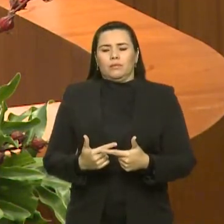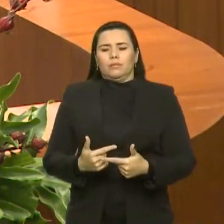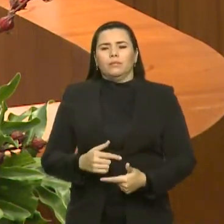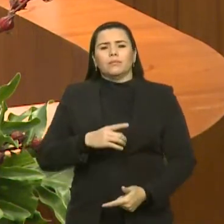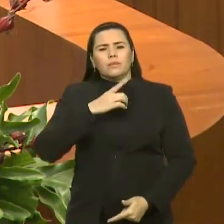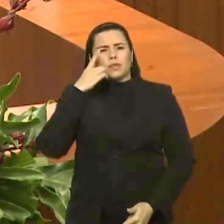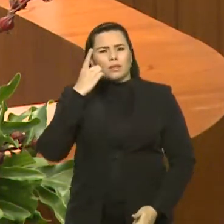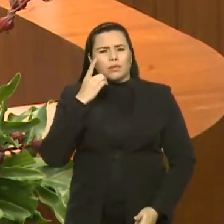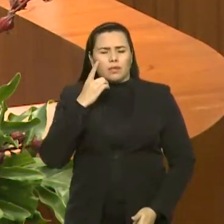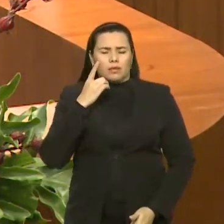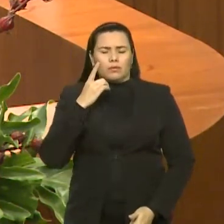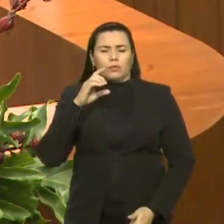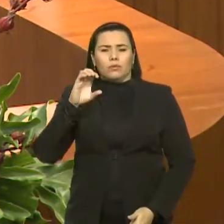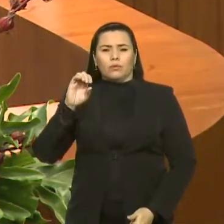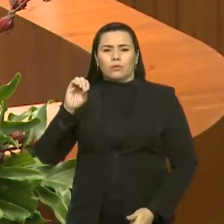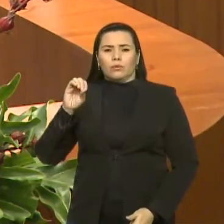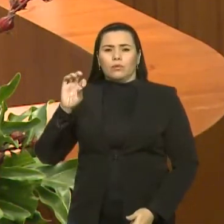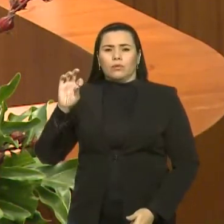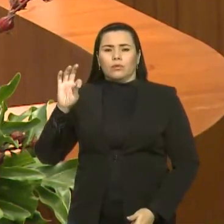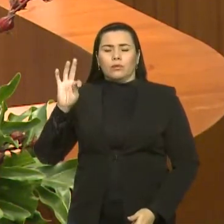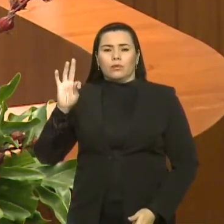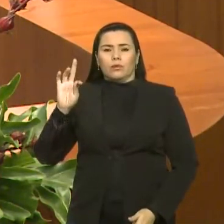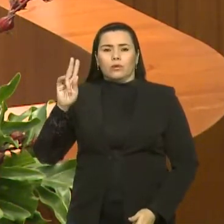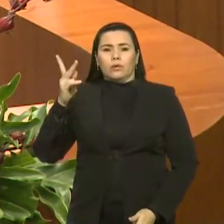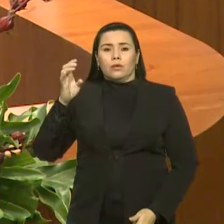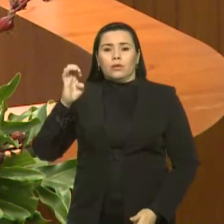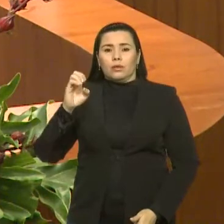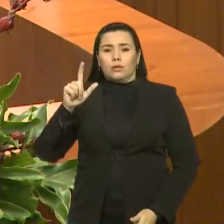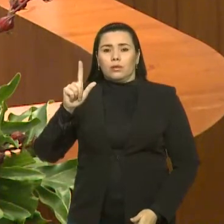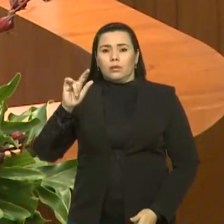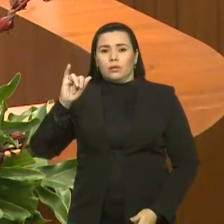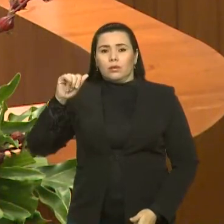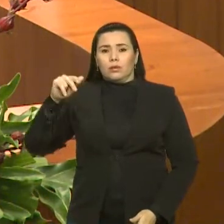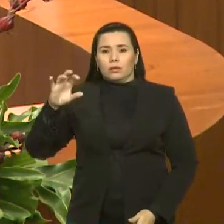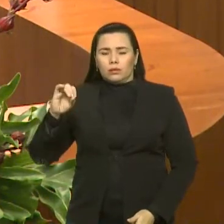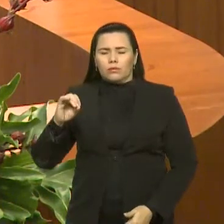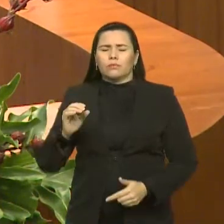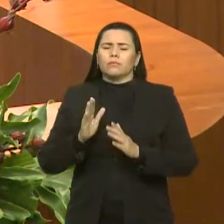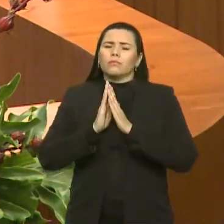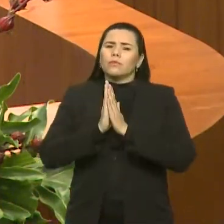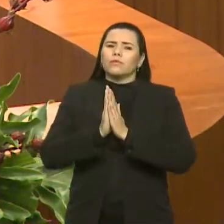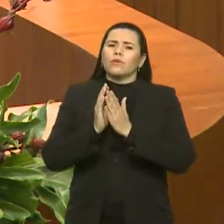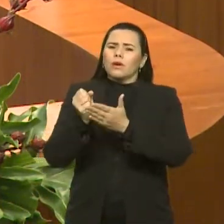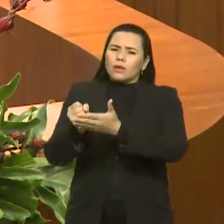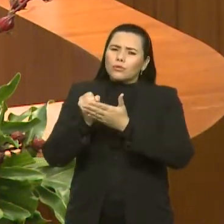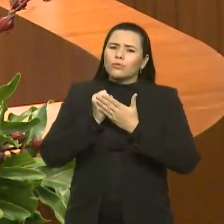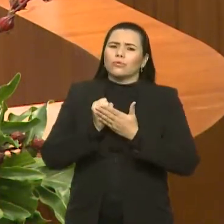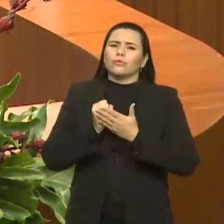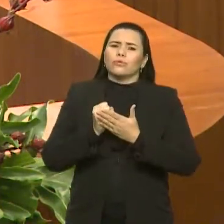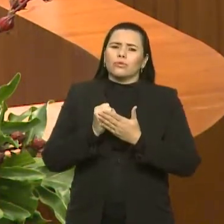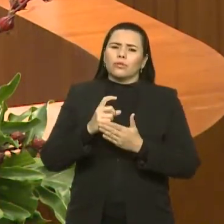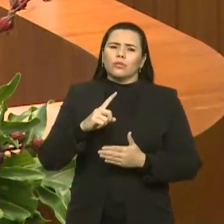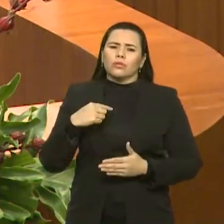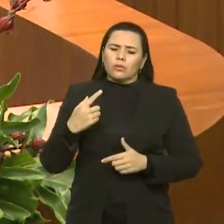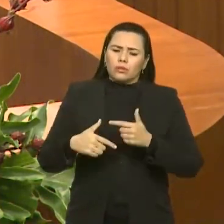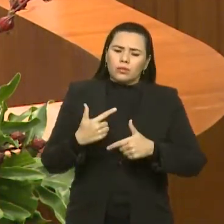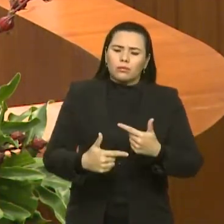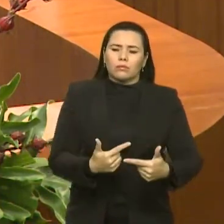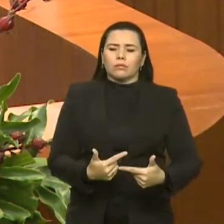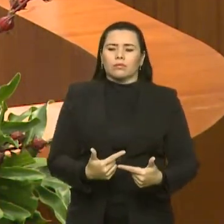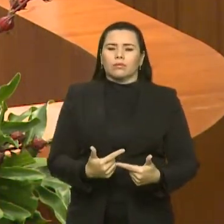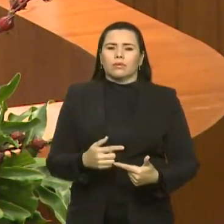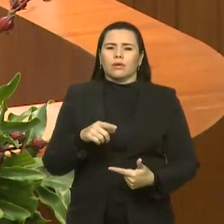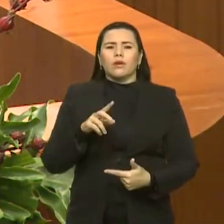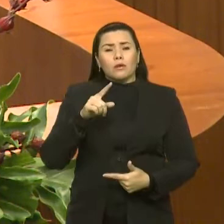Otelino, presidente, nos ajude nessa causa, nos ajude nessa luta, nos ajude no povo que